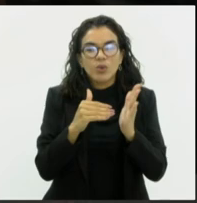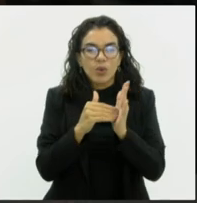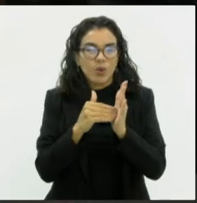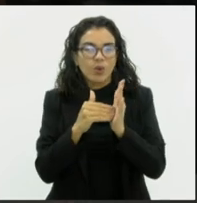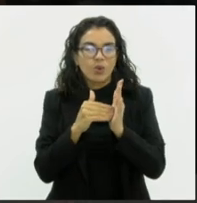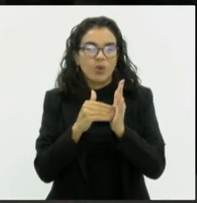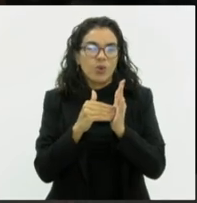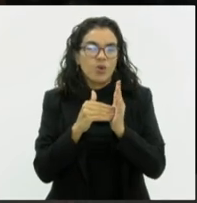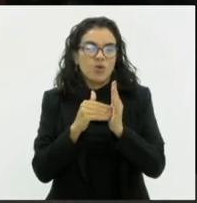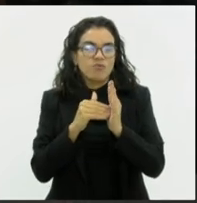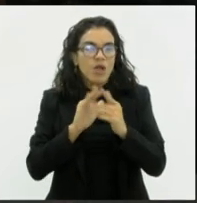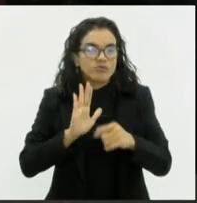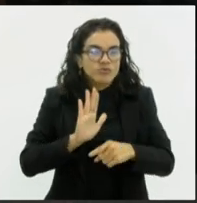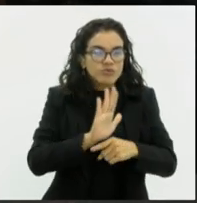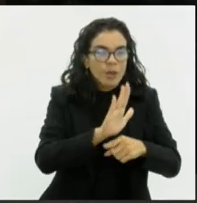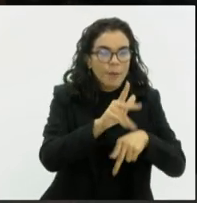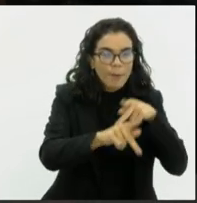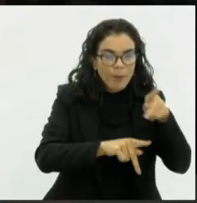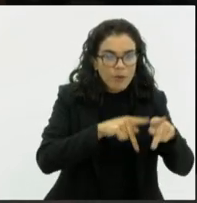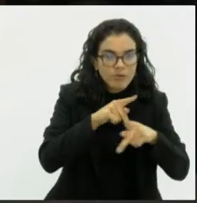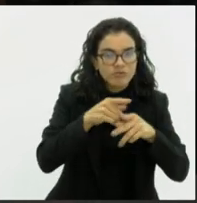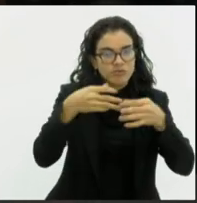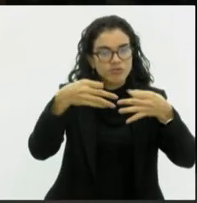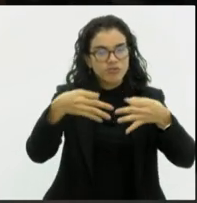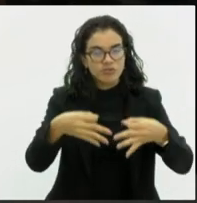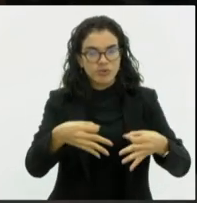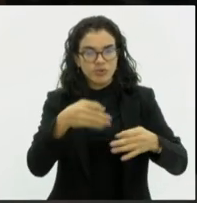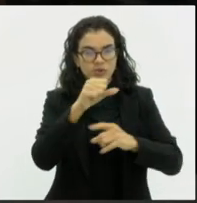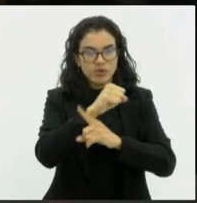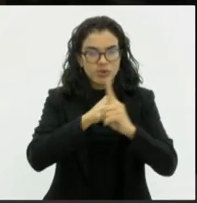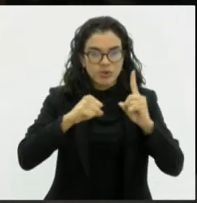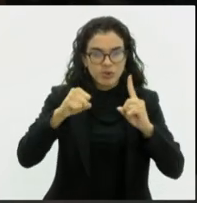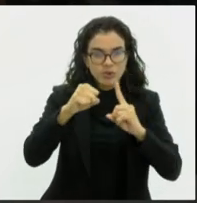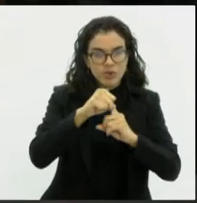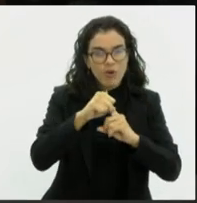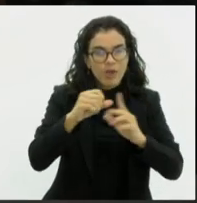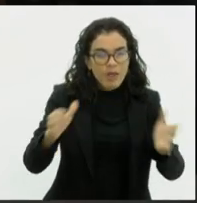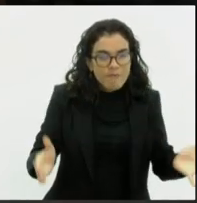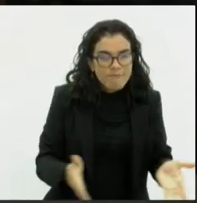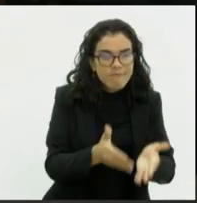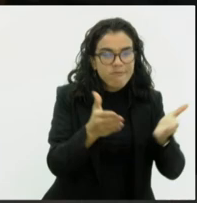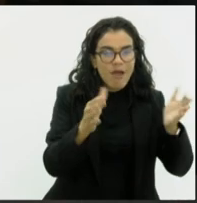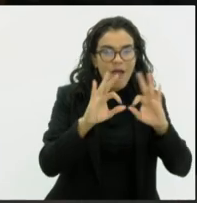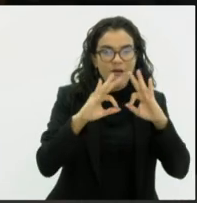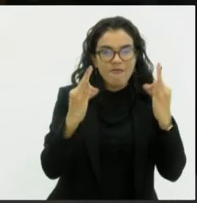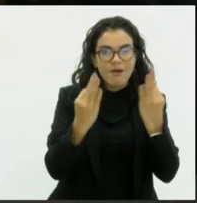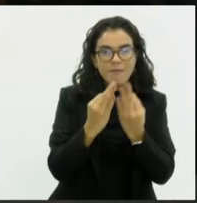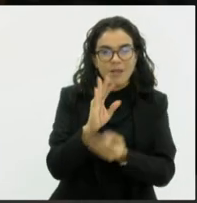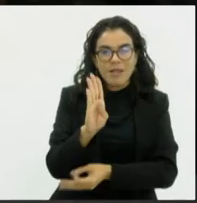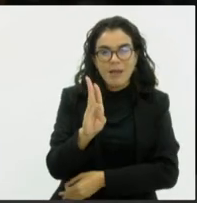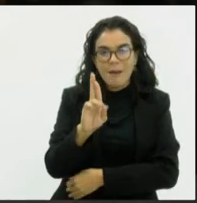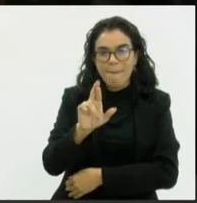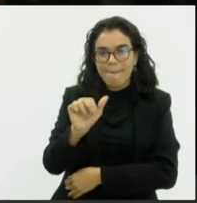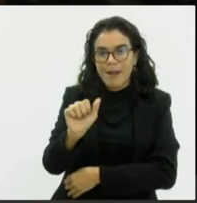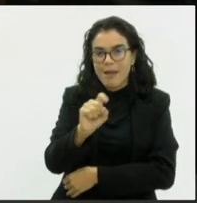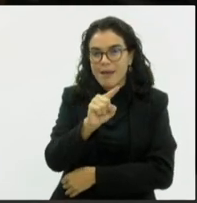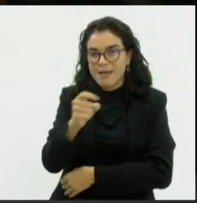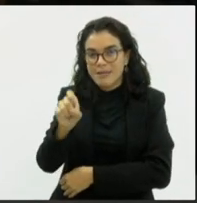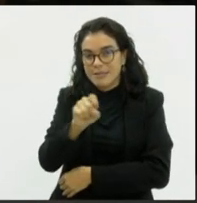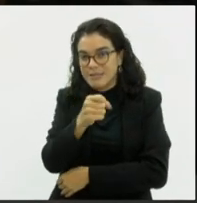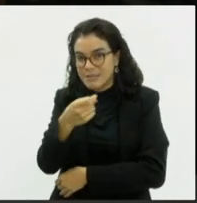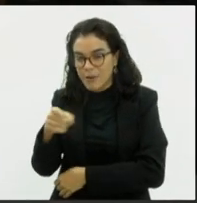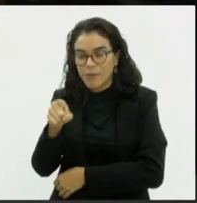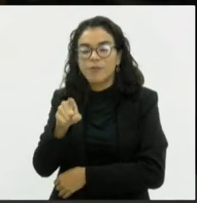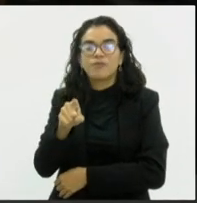mais precisam. Justiça social é o que move a família Brazão. Há mais de 30 anos, o meu